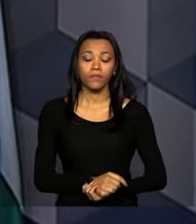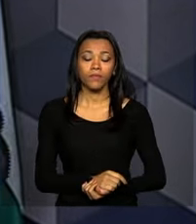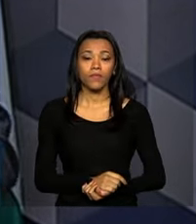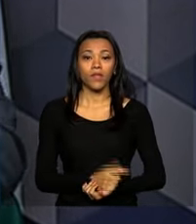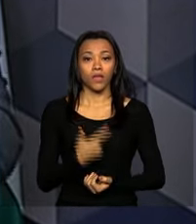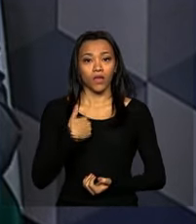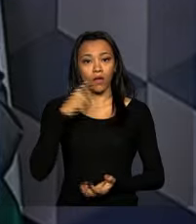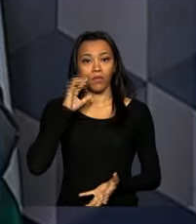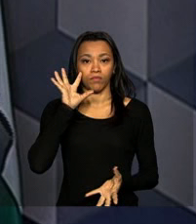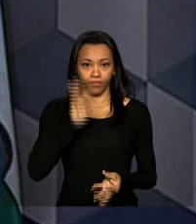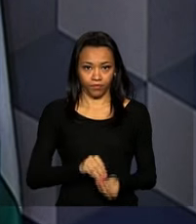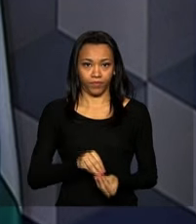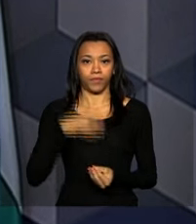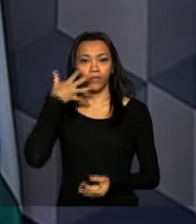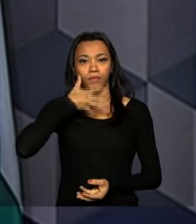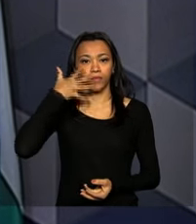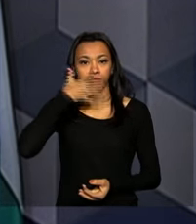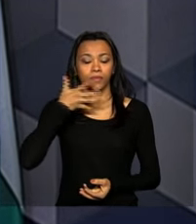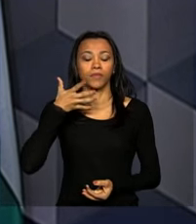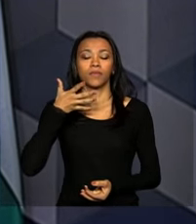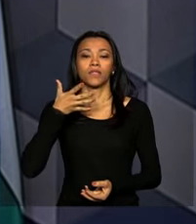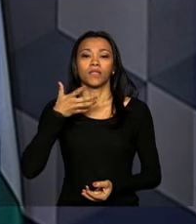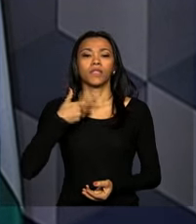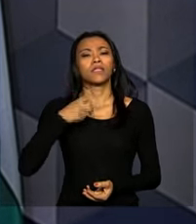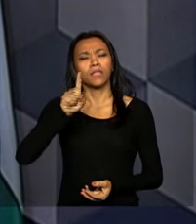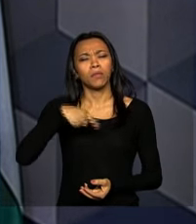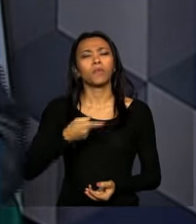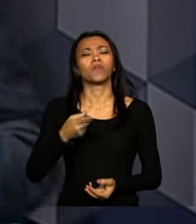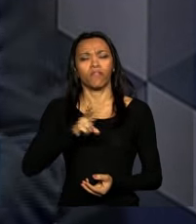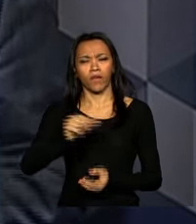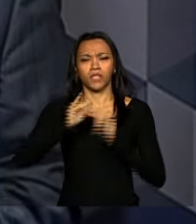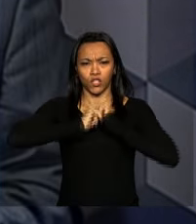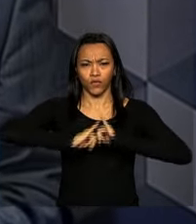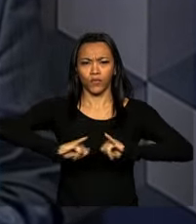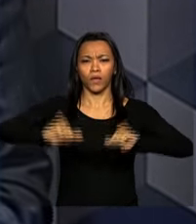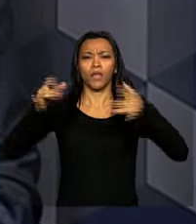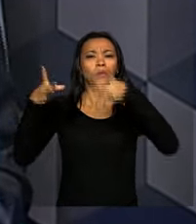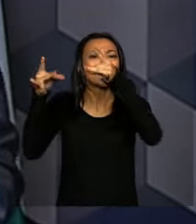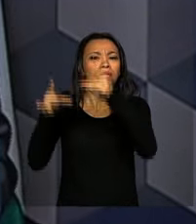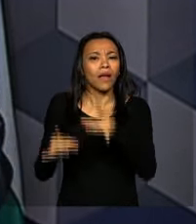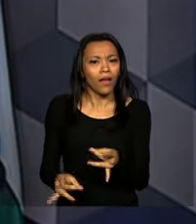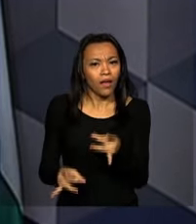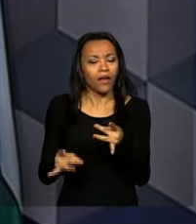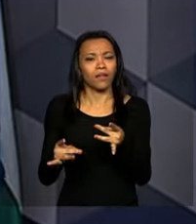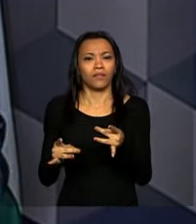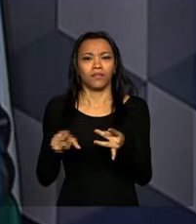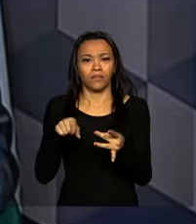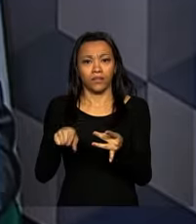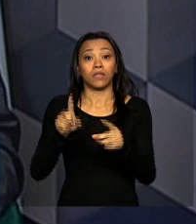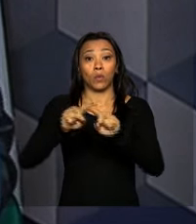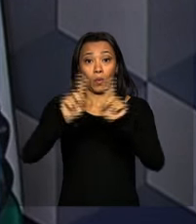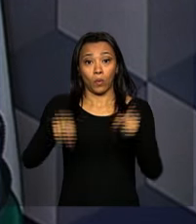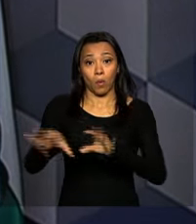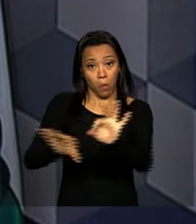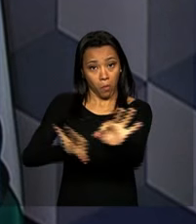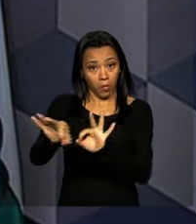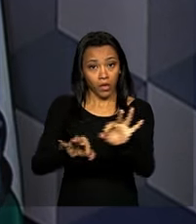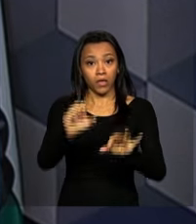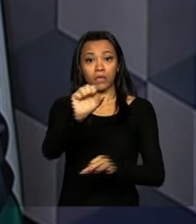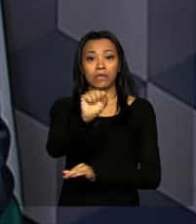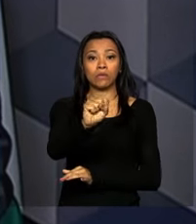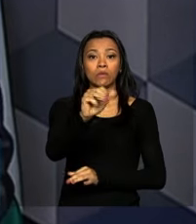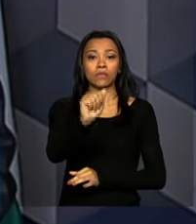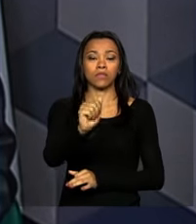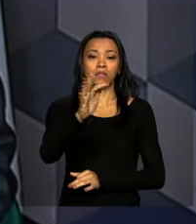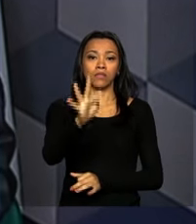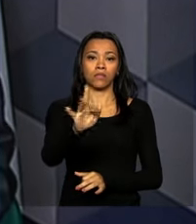concluo aqui, para que seja divulgado com mais detalhes os dados do Plano Safra, dizendo